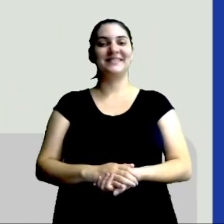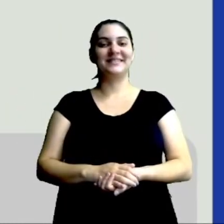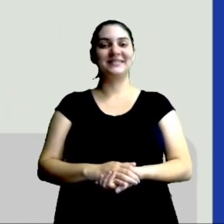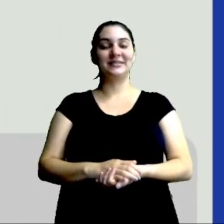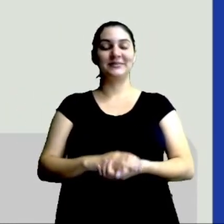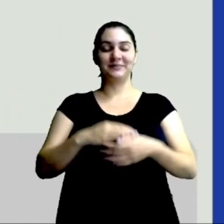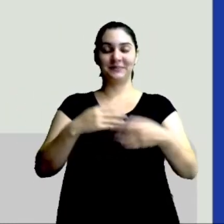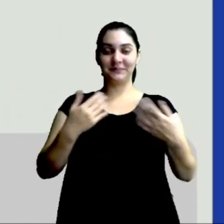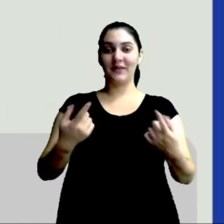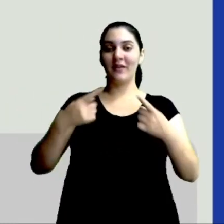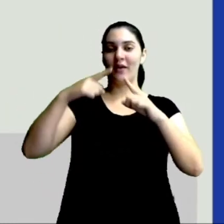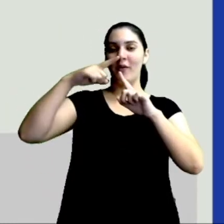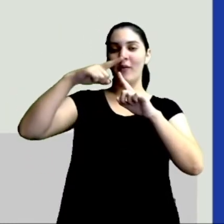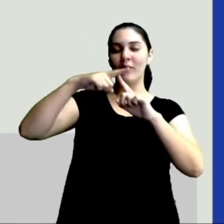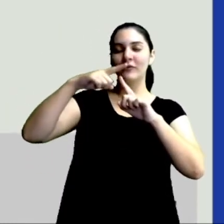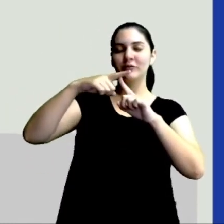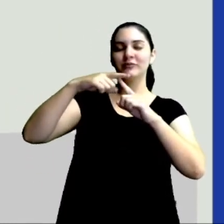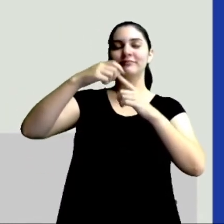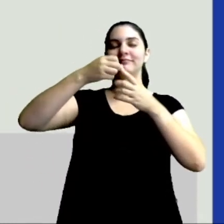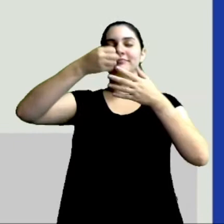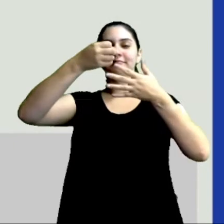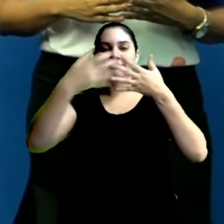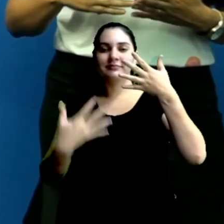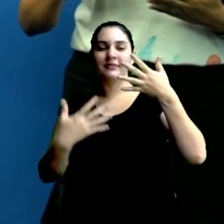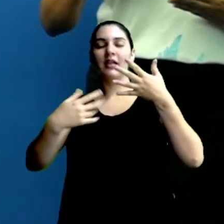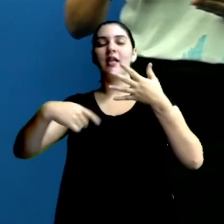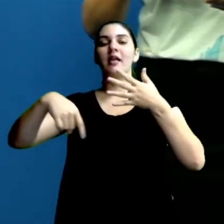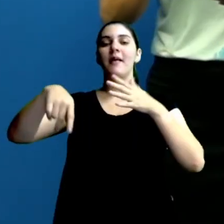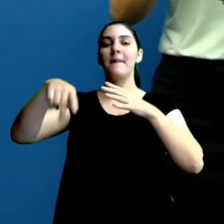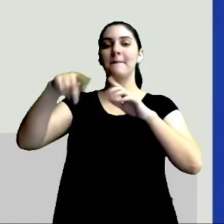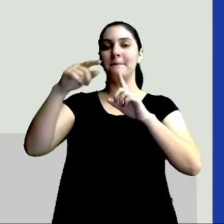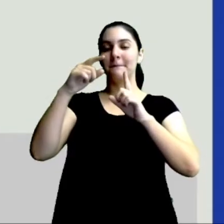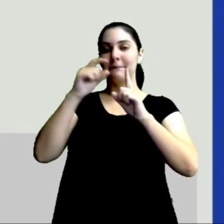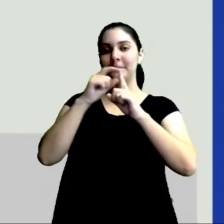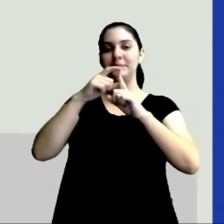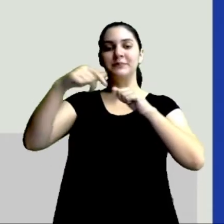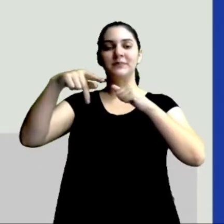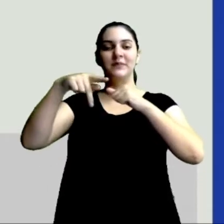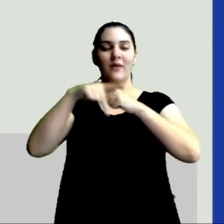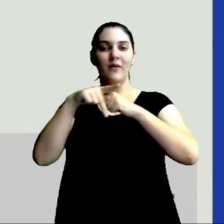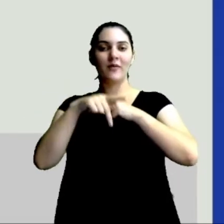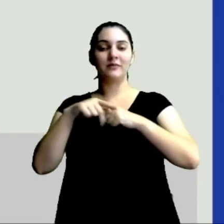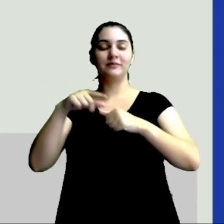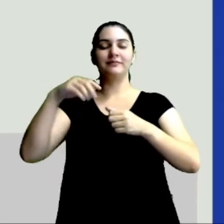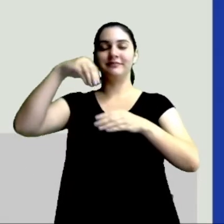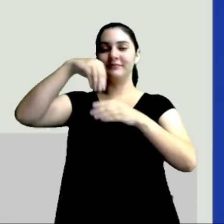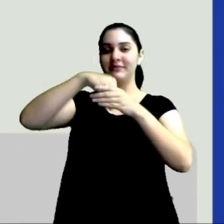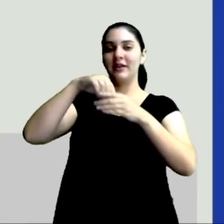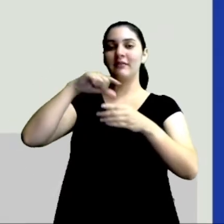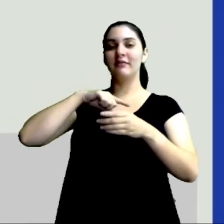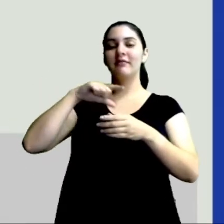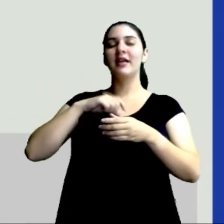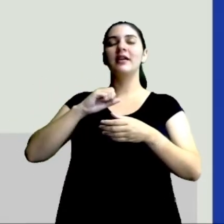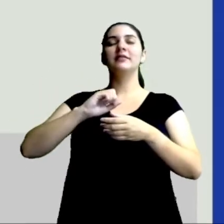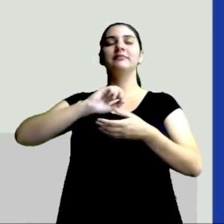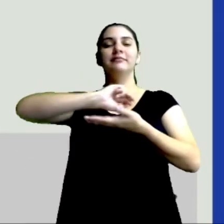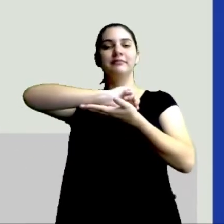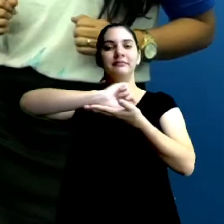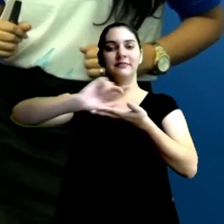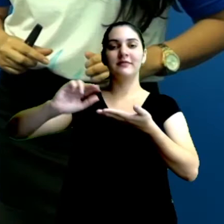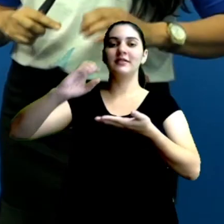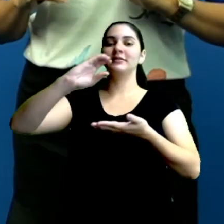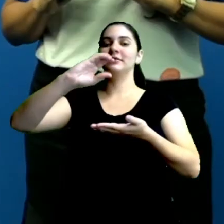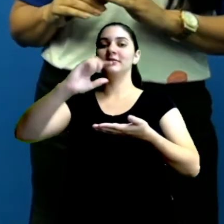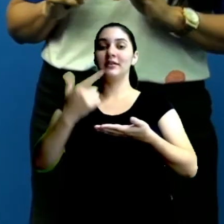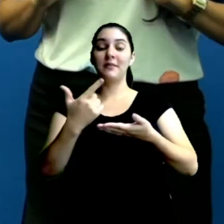A classe de palavras pronomes, dentro dela existem diversas classificações, mas